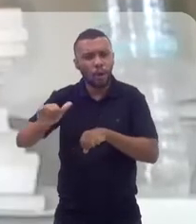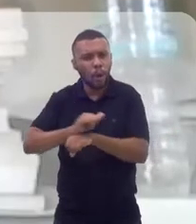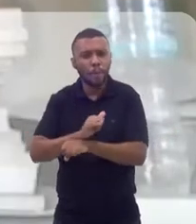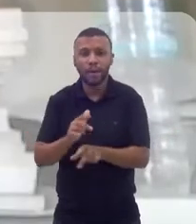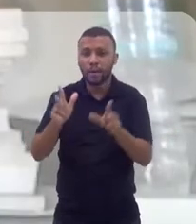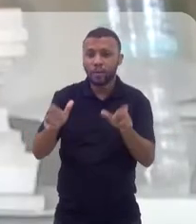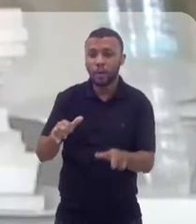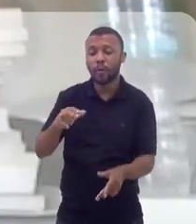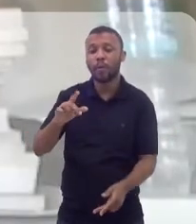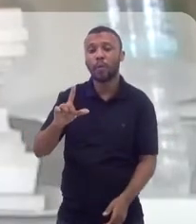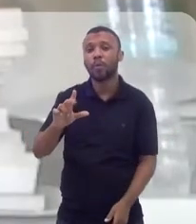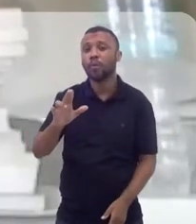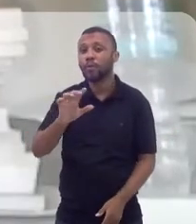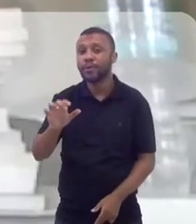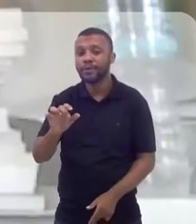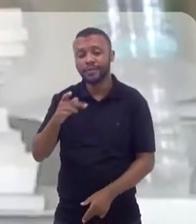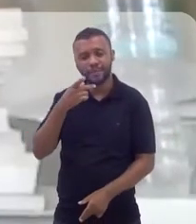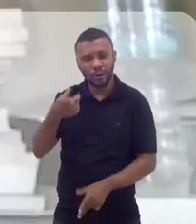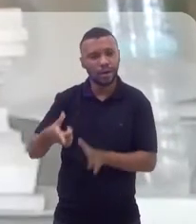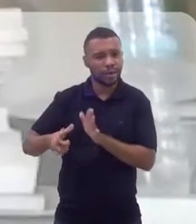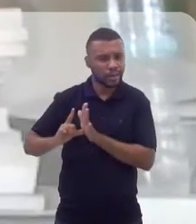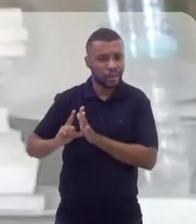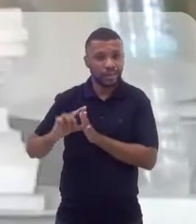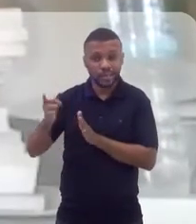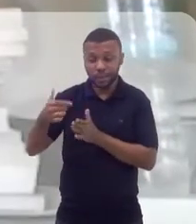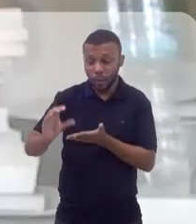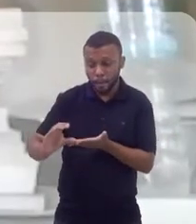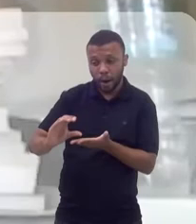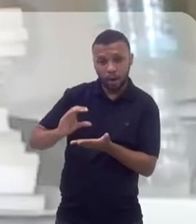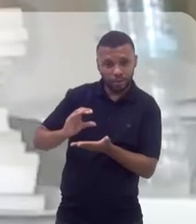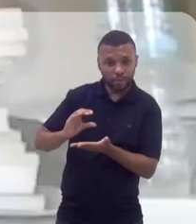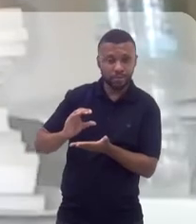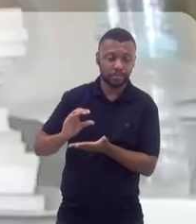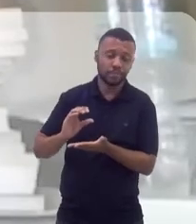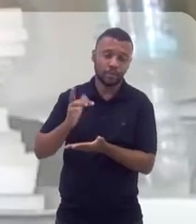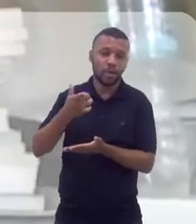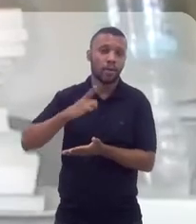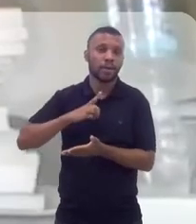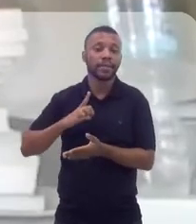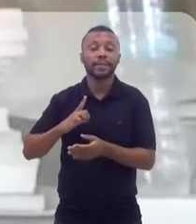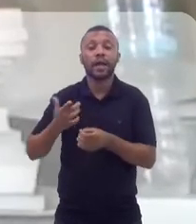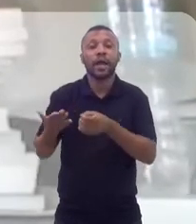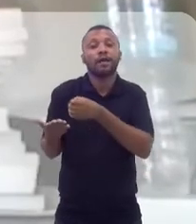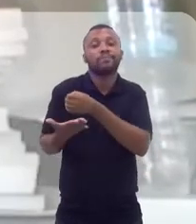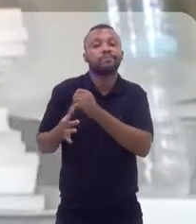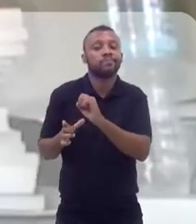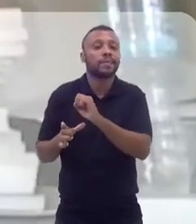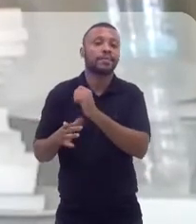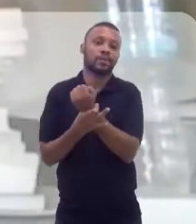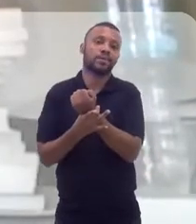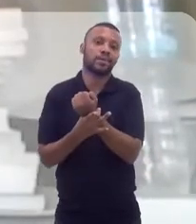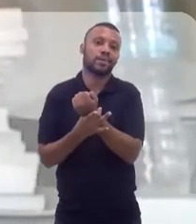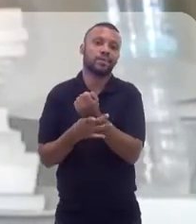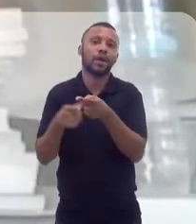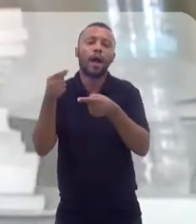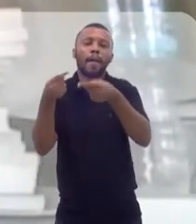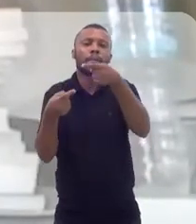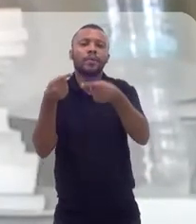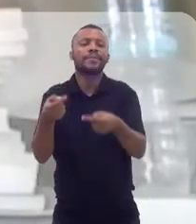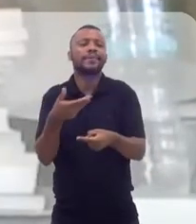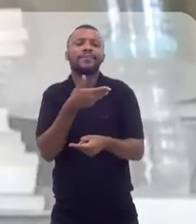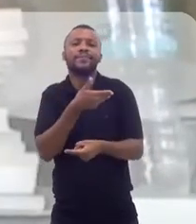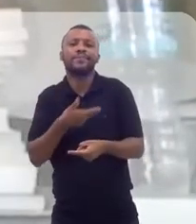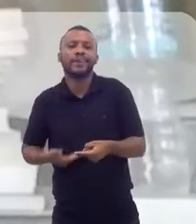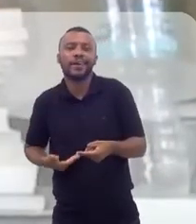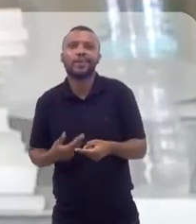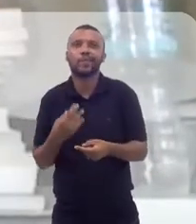como o Prestes falou, uma rúbrica, porque ela dá uma garantia, ou pelo menos uma estabilidade como política de Estado, como você falou, e não política de governo,